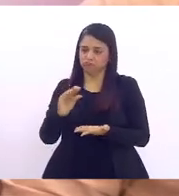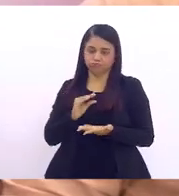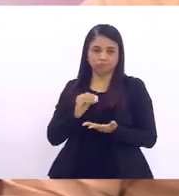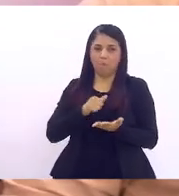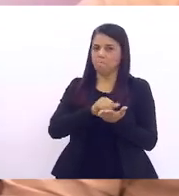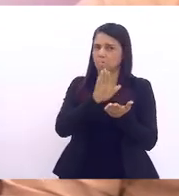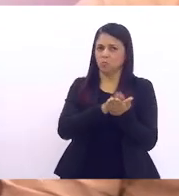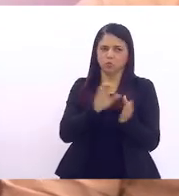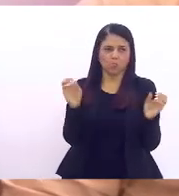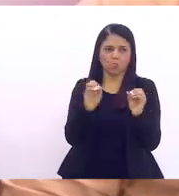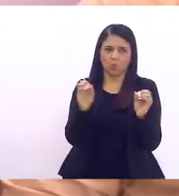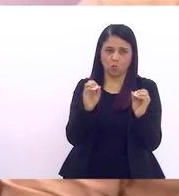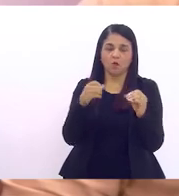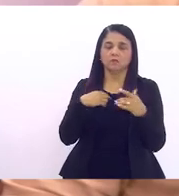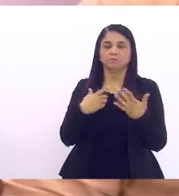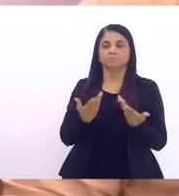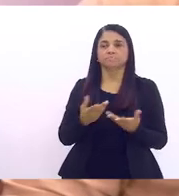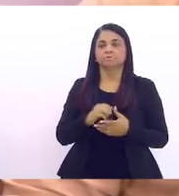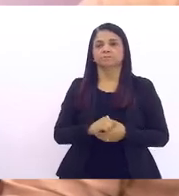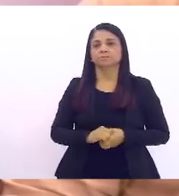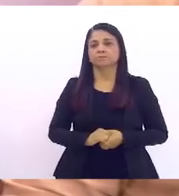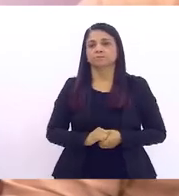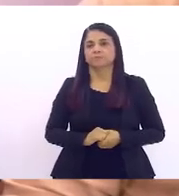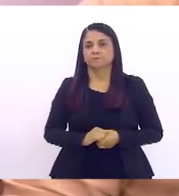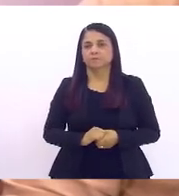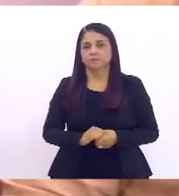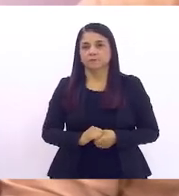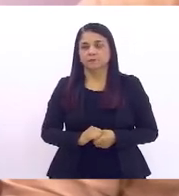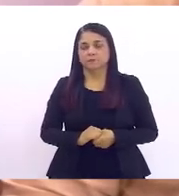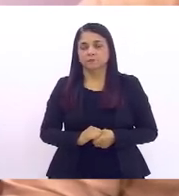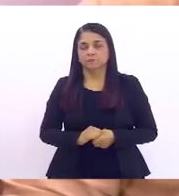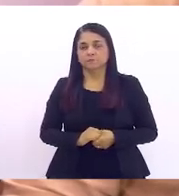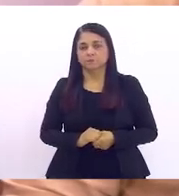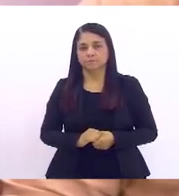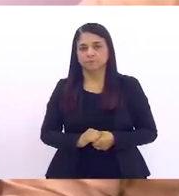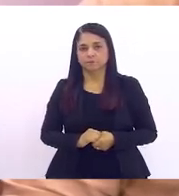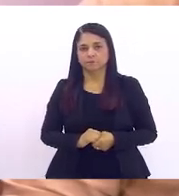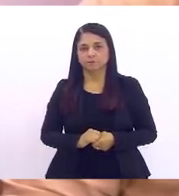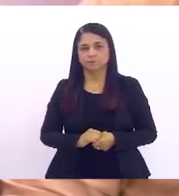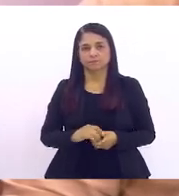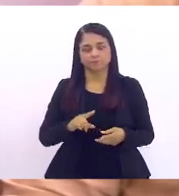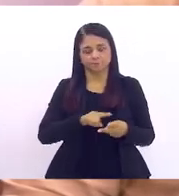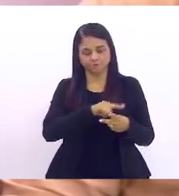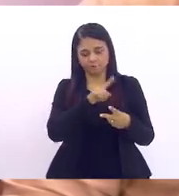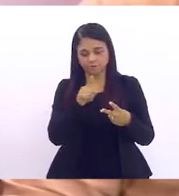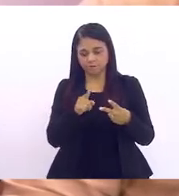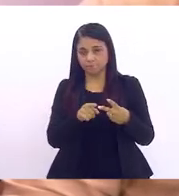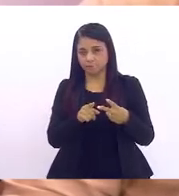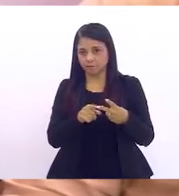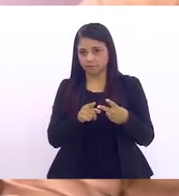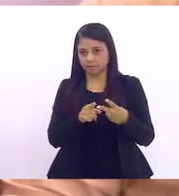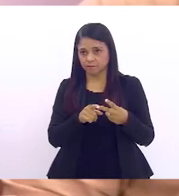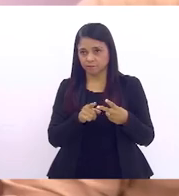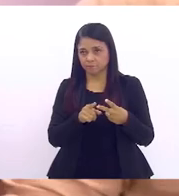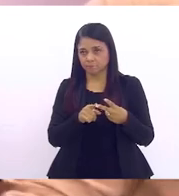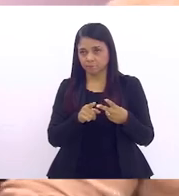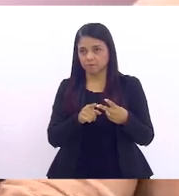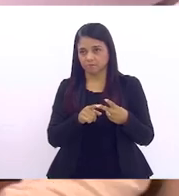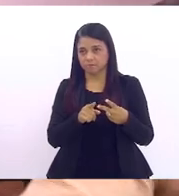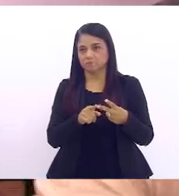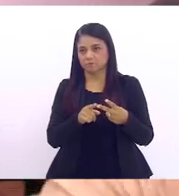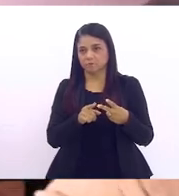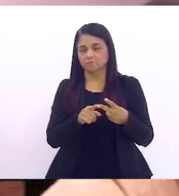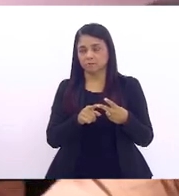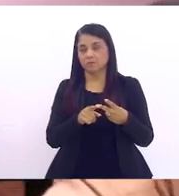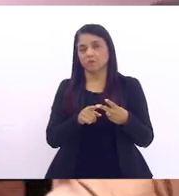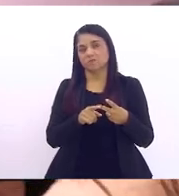para para para reforçar Esse aspecto né Eh Outro ponto que eu acho pertinente a eh a além de todas as outras